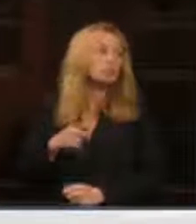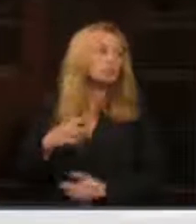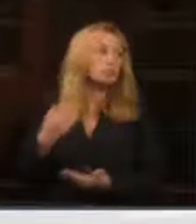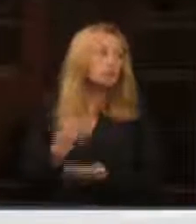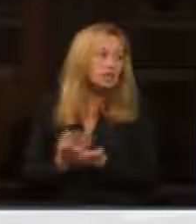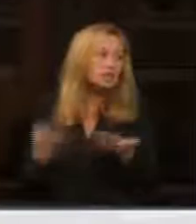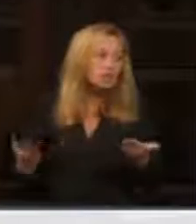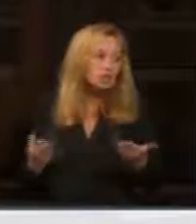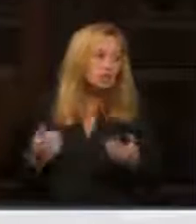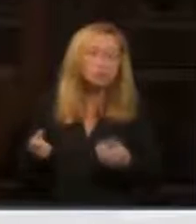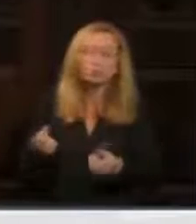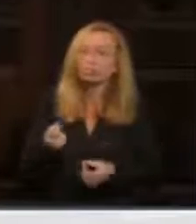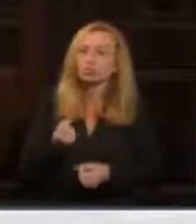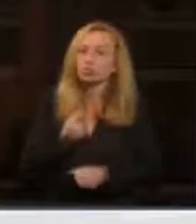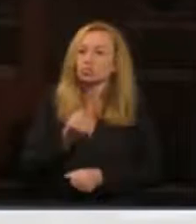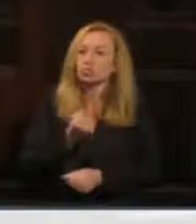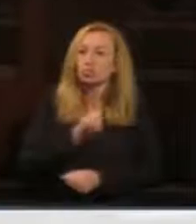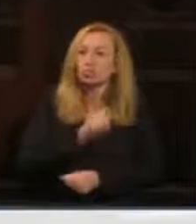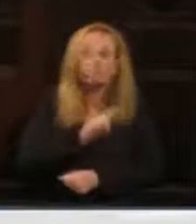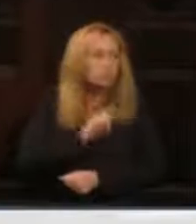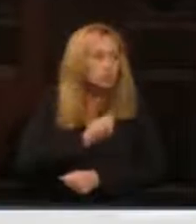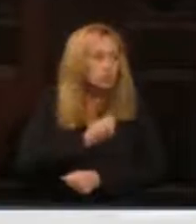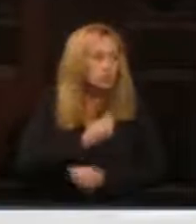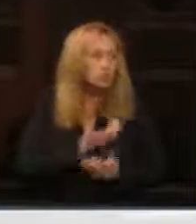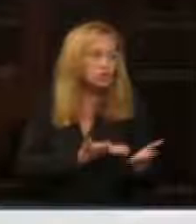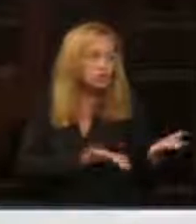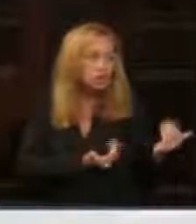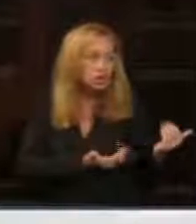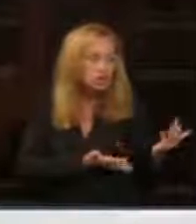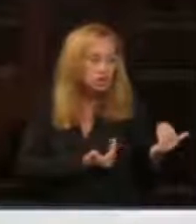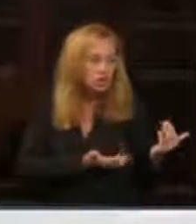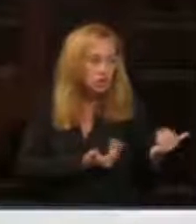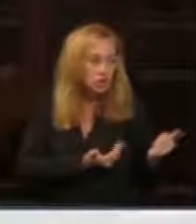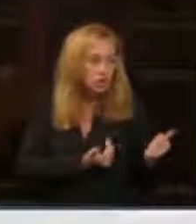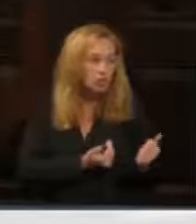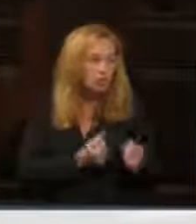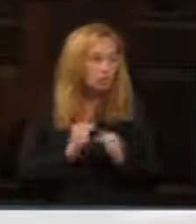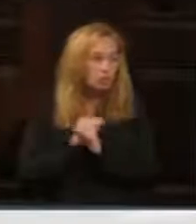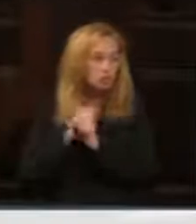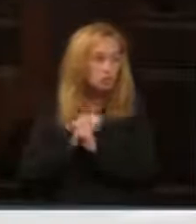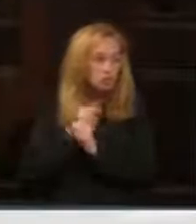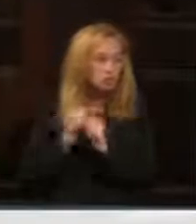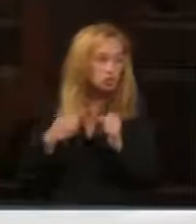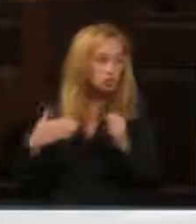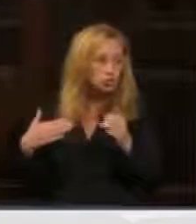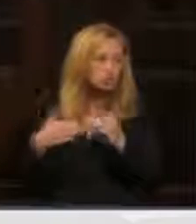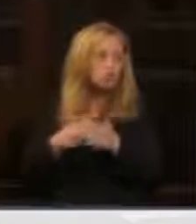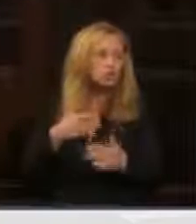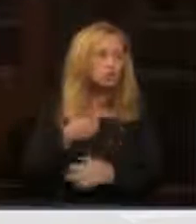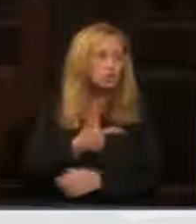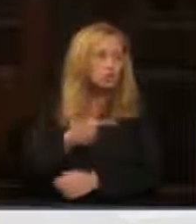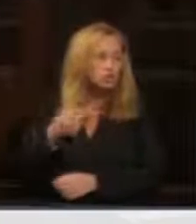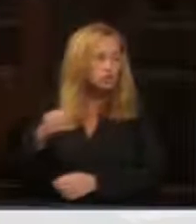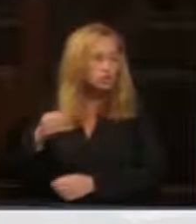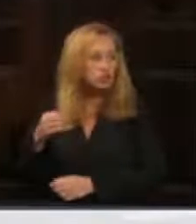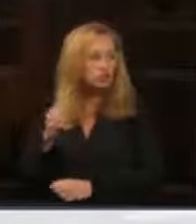mais gerações de jovens nesses últimos 20 anos. E é importante trazer que